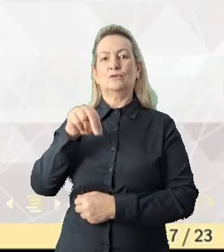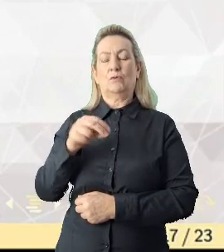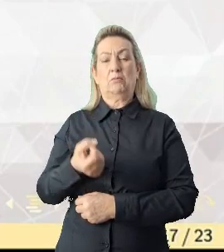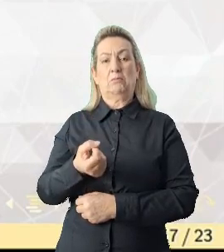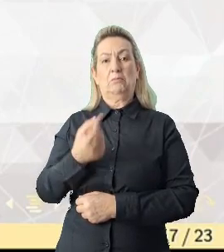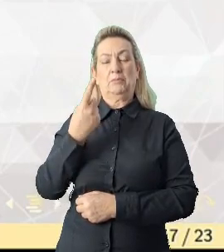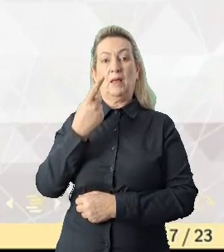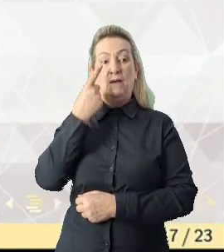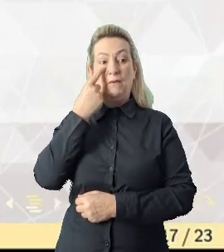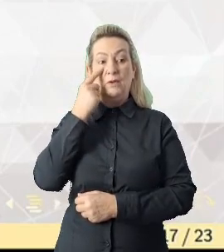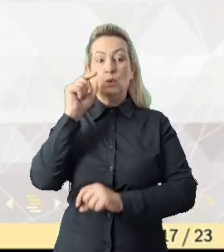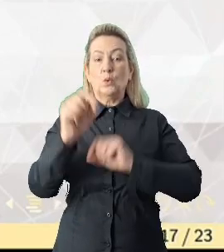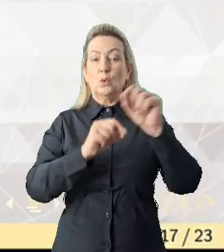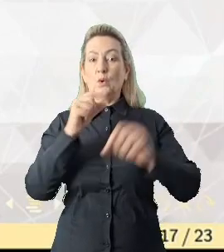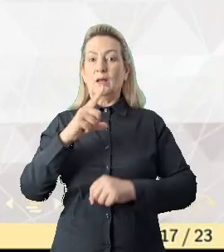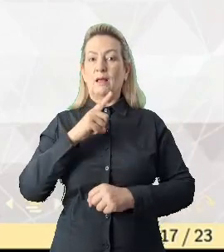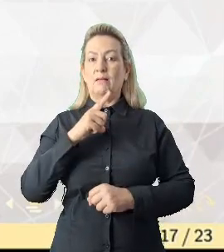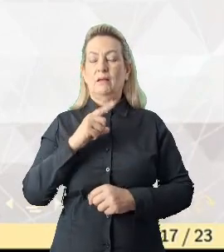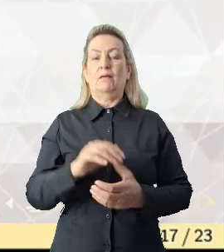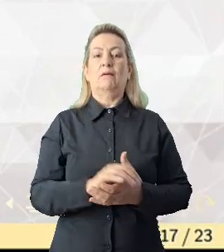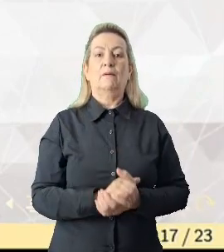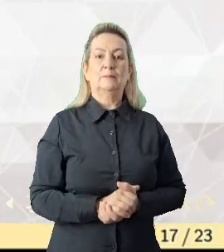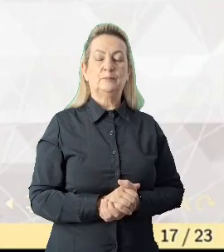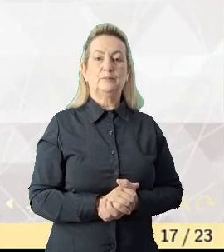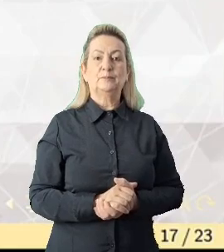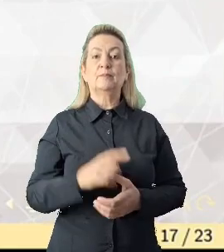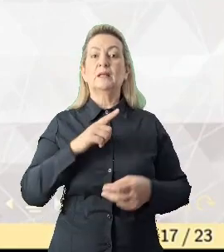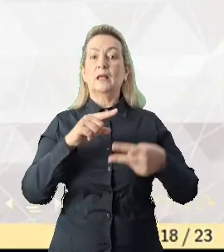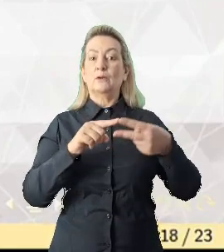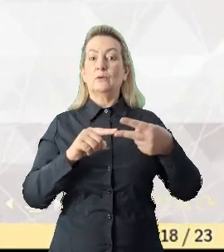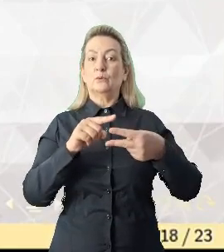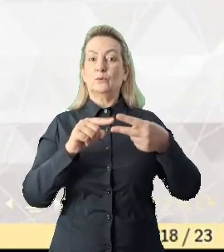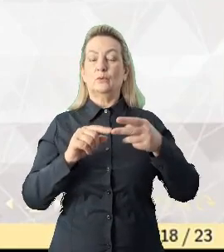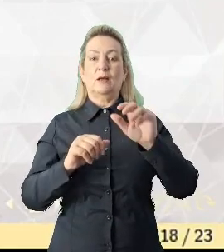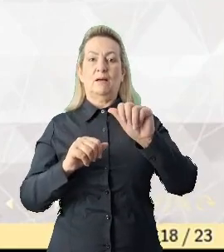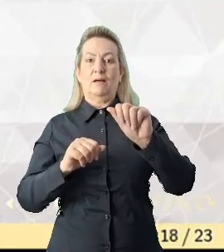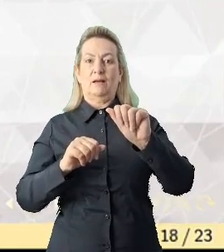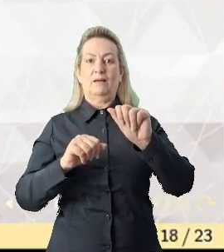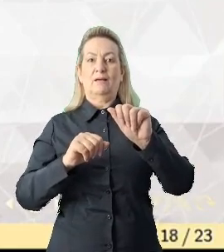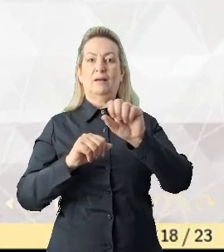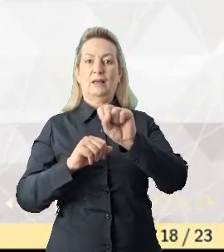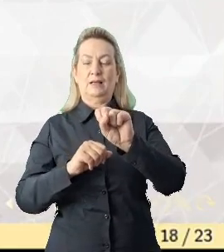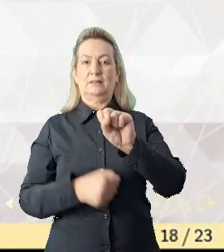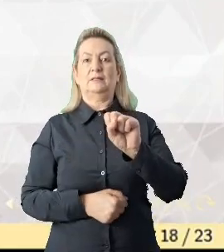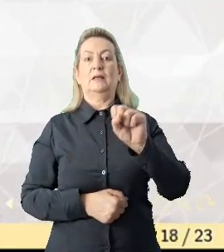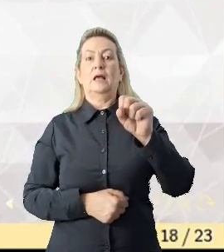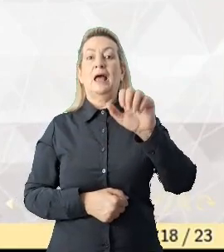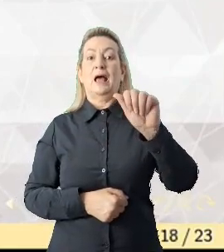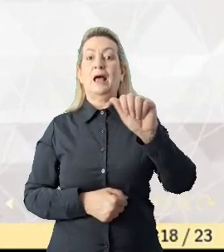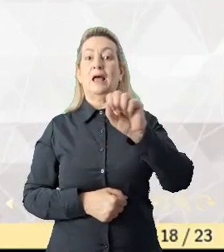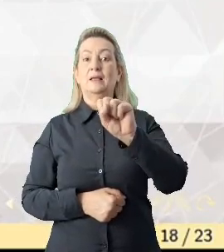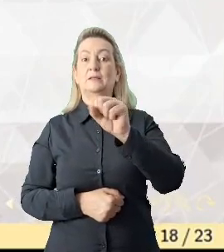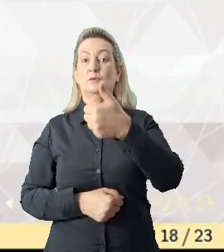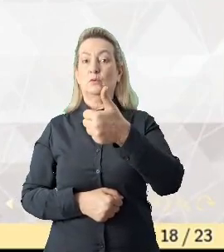que é uma das relações mais interessantes e até estranhas da natureza. Vamos ver aqui o que nós temos, a relação empírica, o que diz. Nós temos